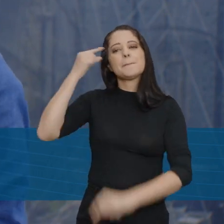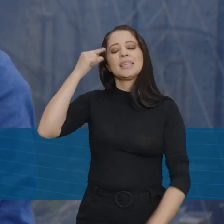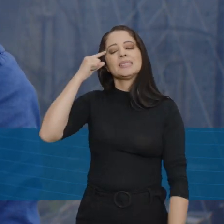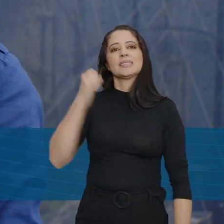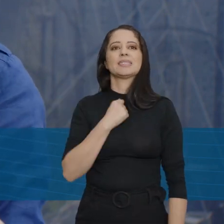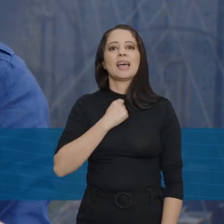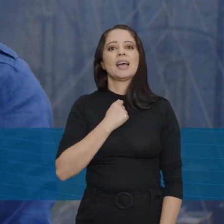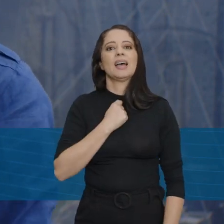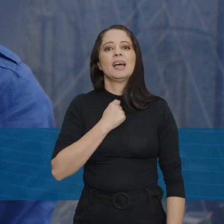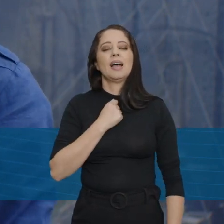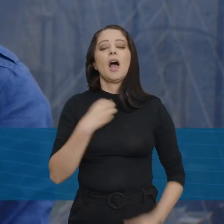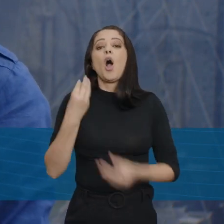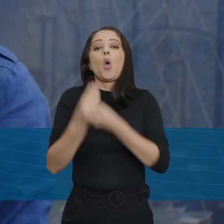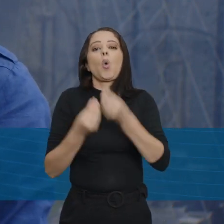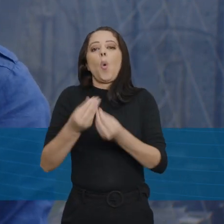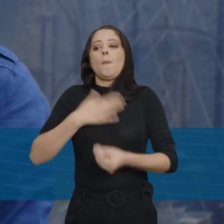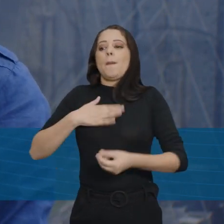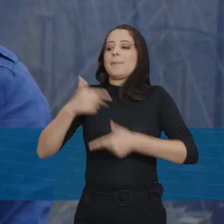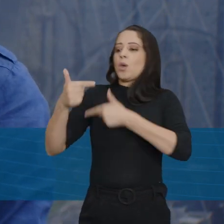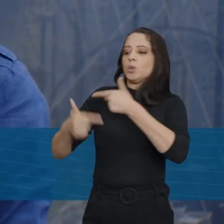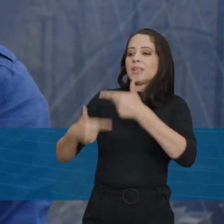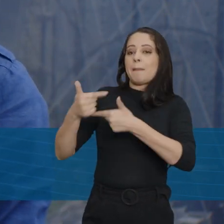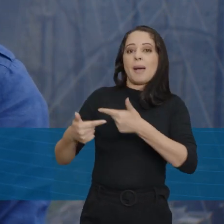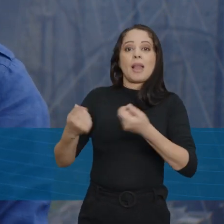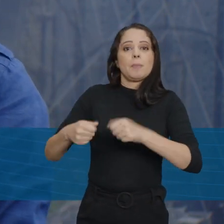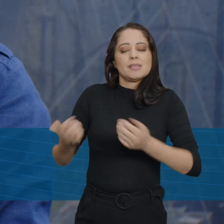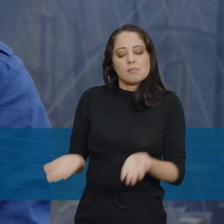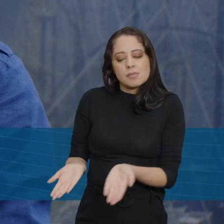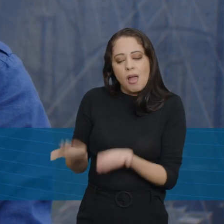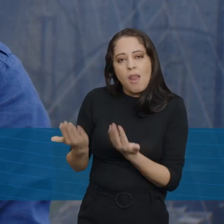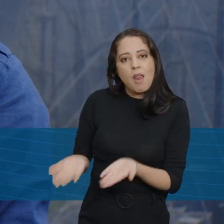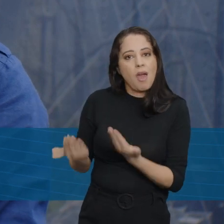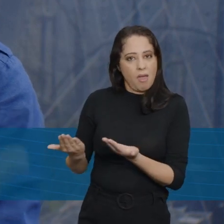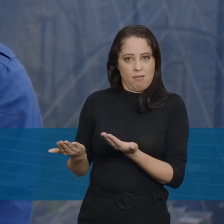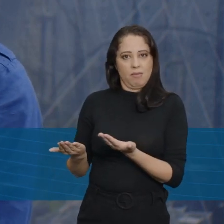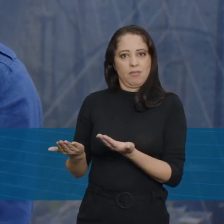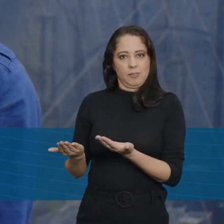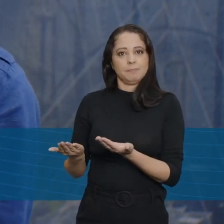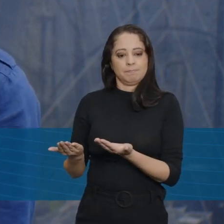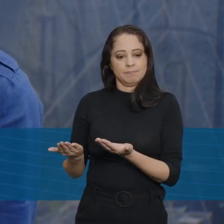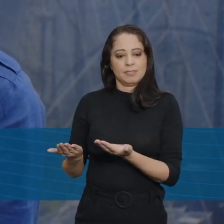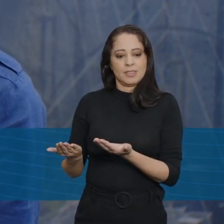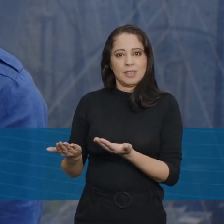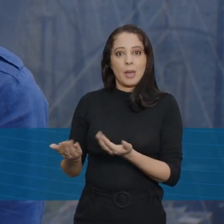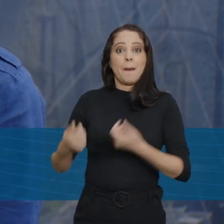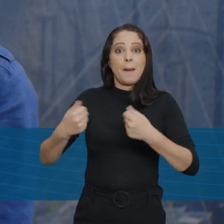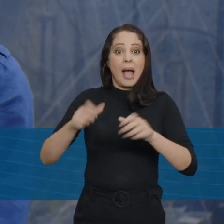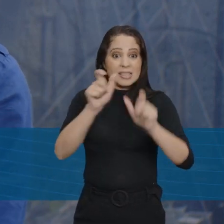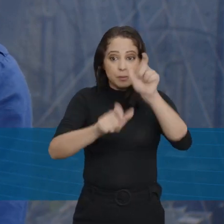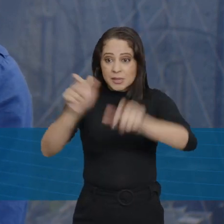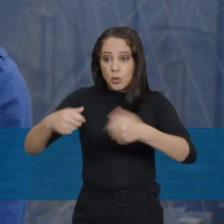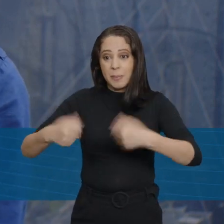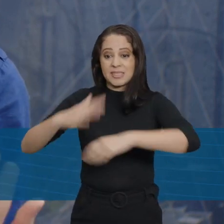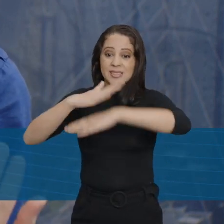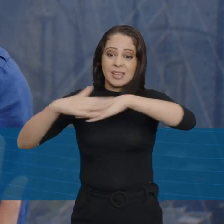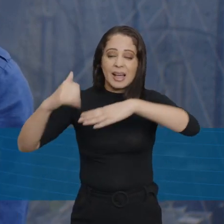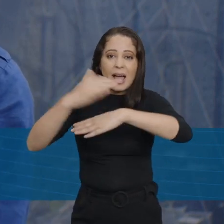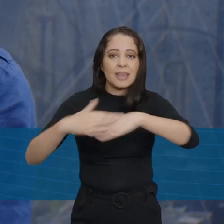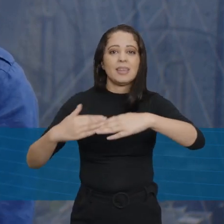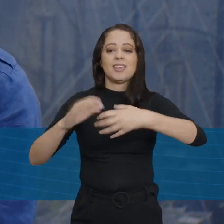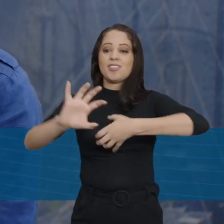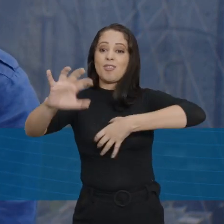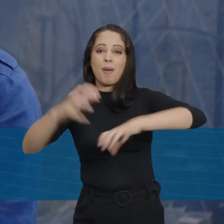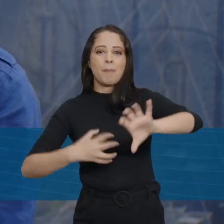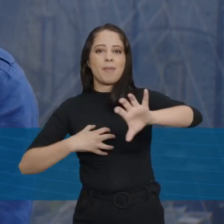mas pensar como está essa nossa carga de trabalho para a gente conseguir realmente lembrar que estamos lidando com pessoas. Pessoas precisam de carinho, pessoas